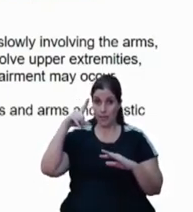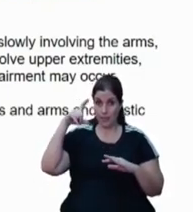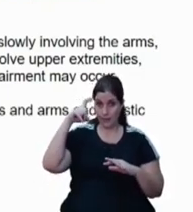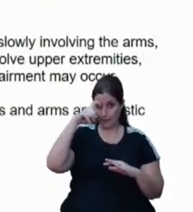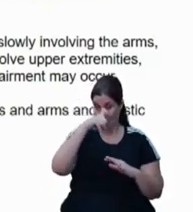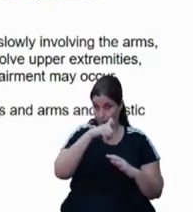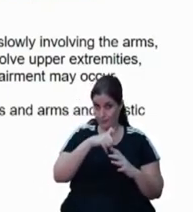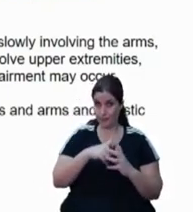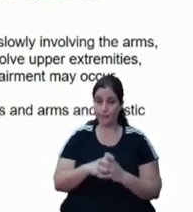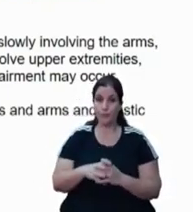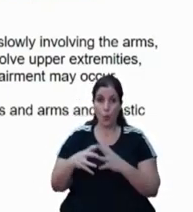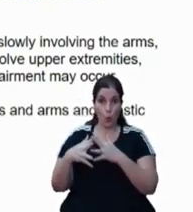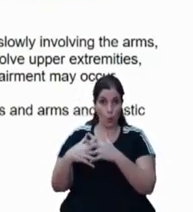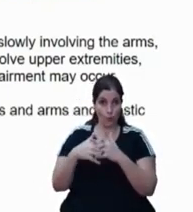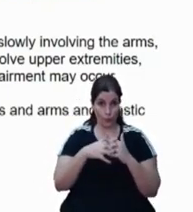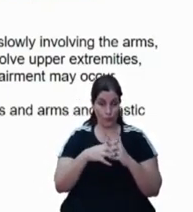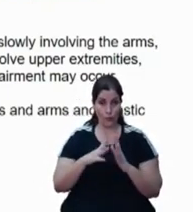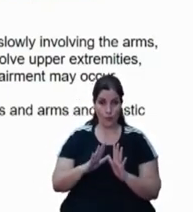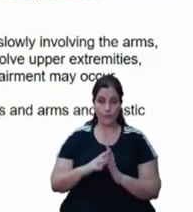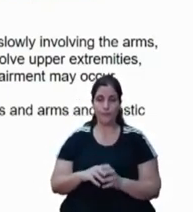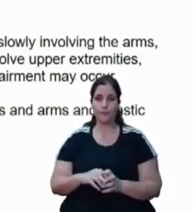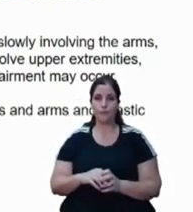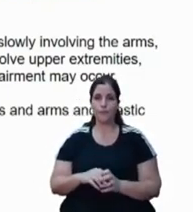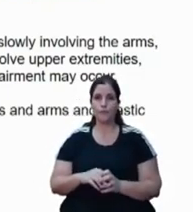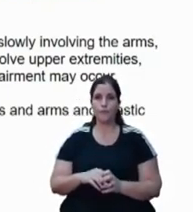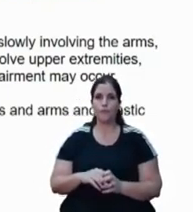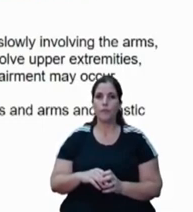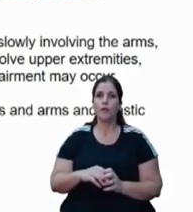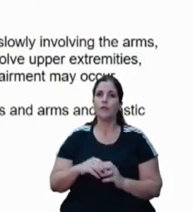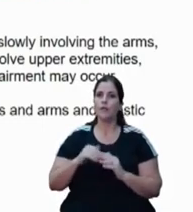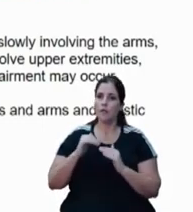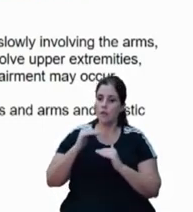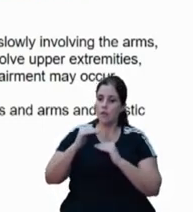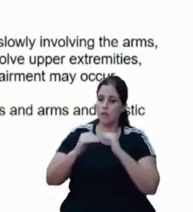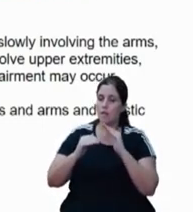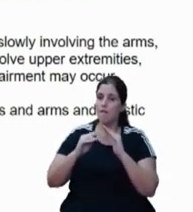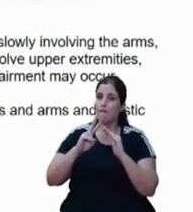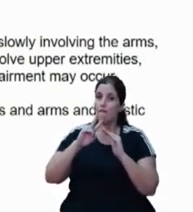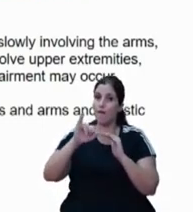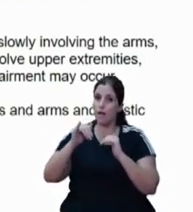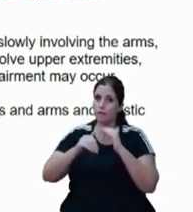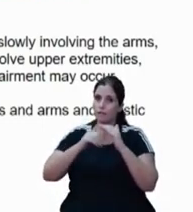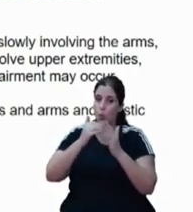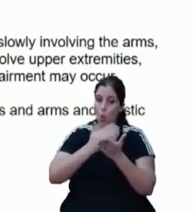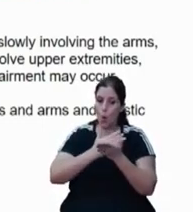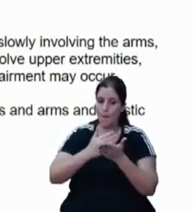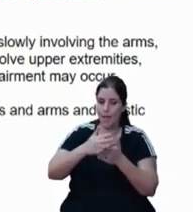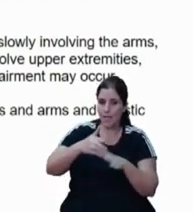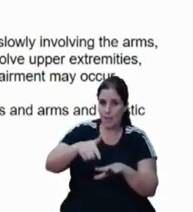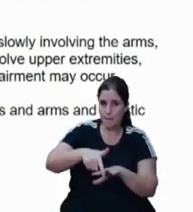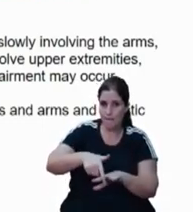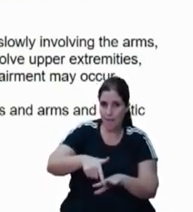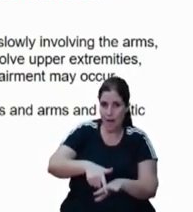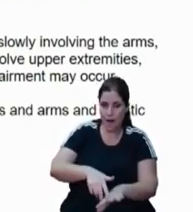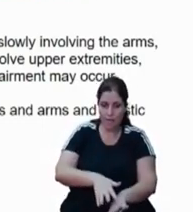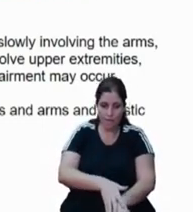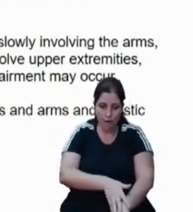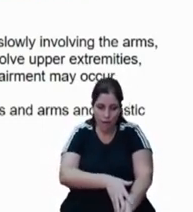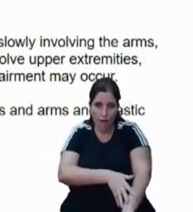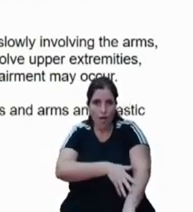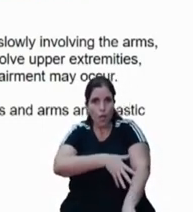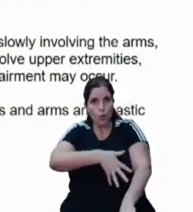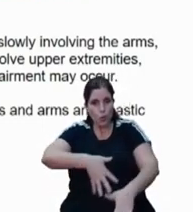a PIL-LS é um distúrbio que progride lentamente e geralmente se inicia nas pernas e envolve lentamente os braços, a fala e a